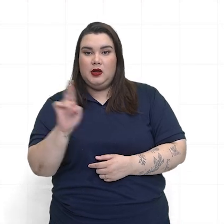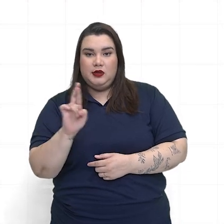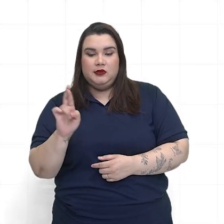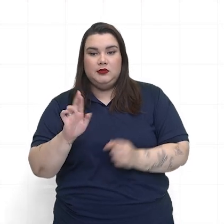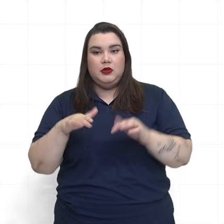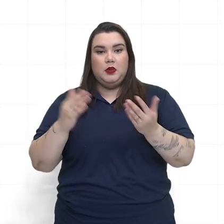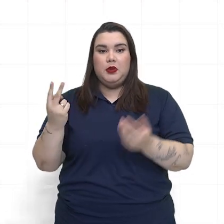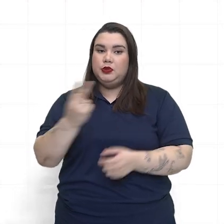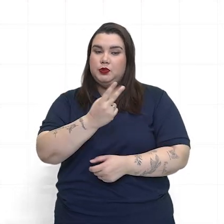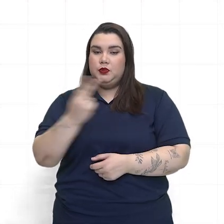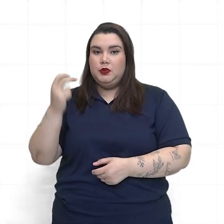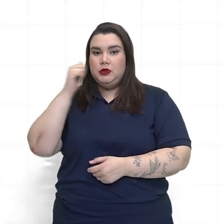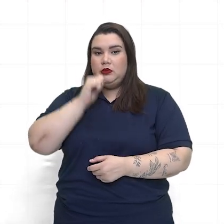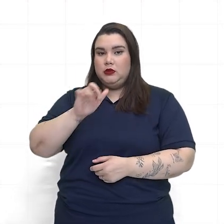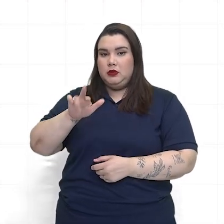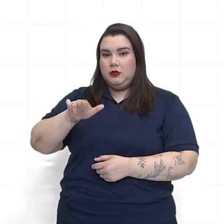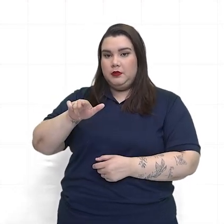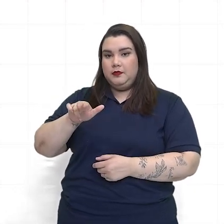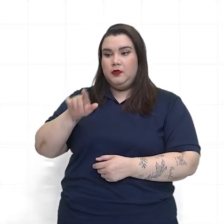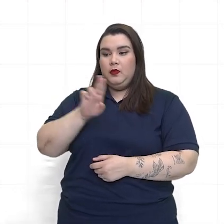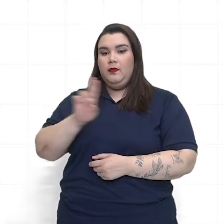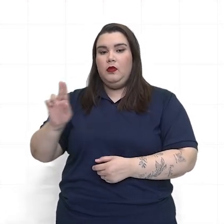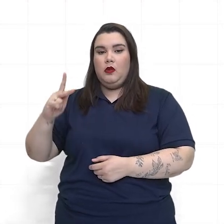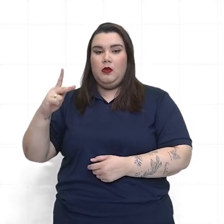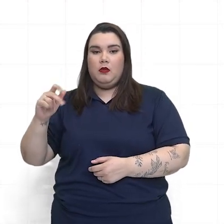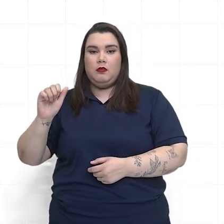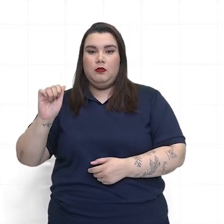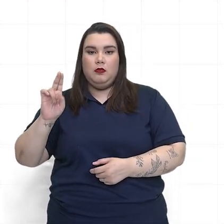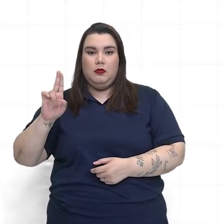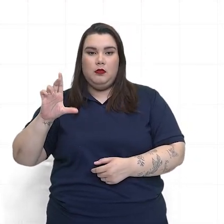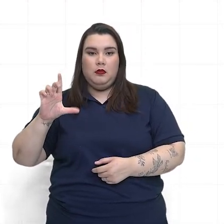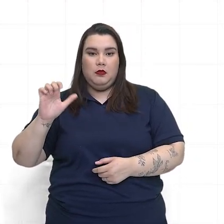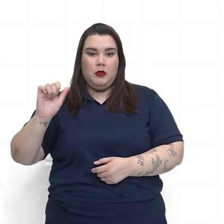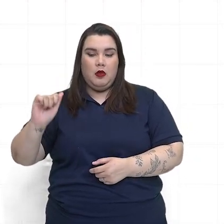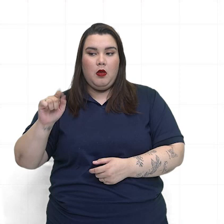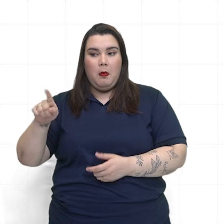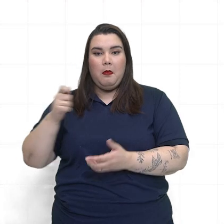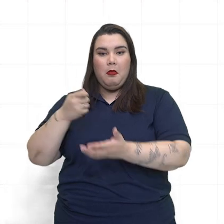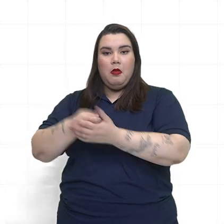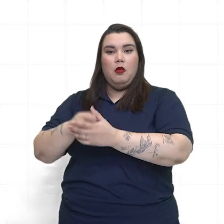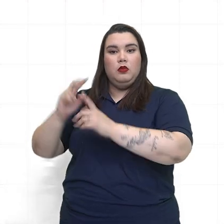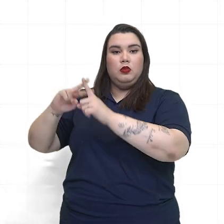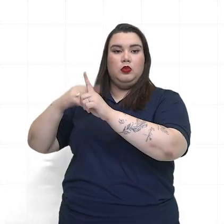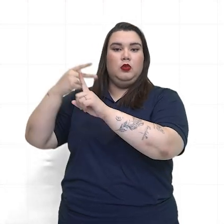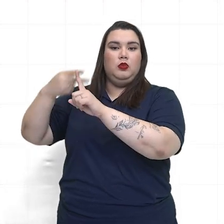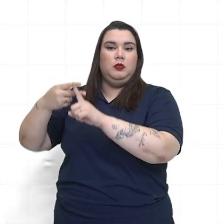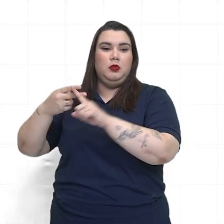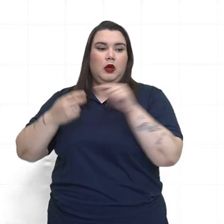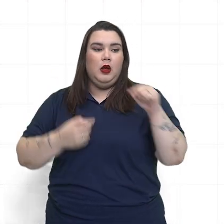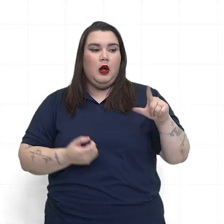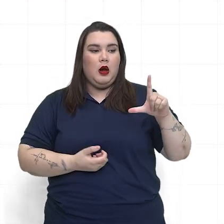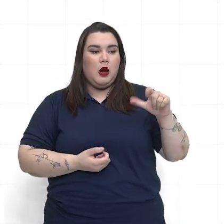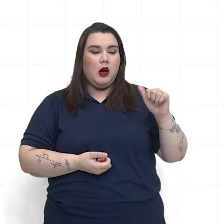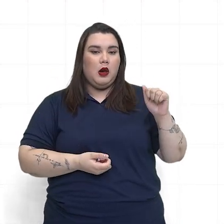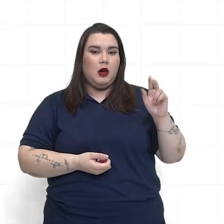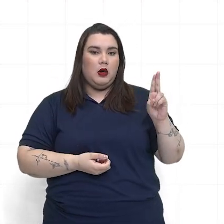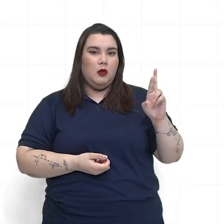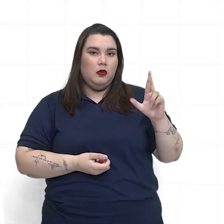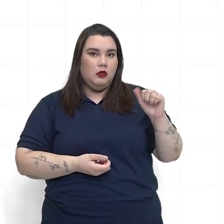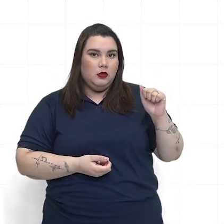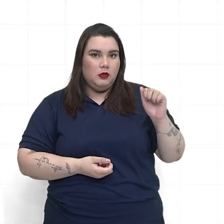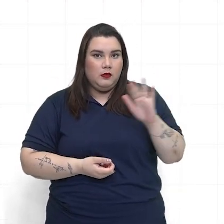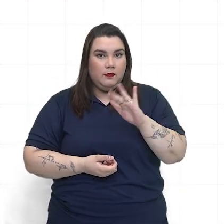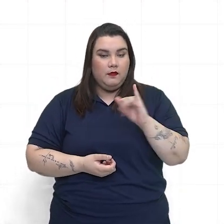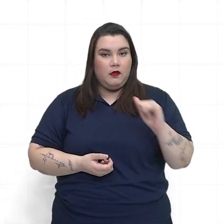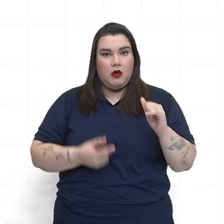combinaram, né? Uma se chamava Paula, que Paula iria pagar o dobro do valor, que a Laura